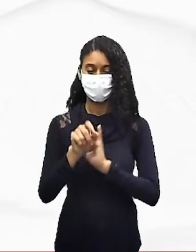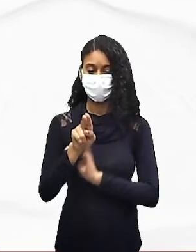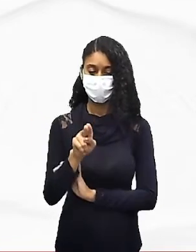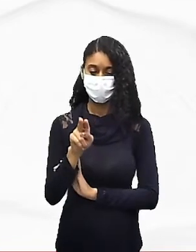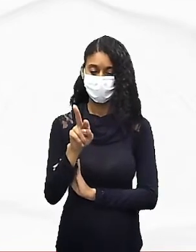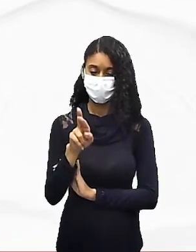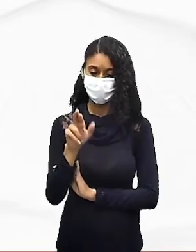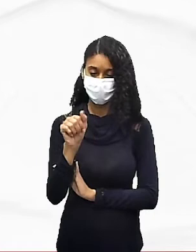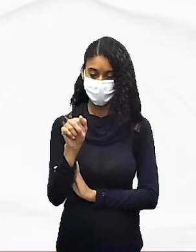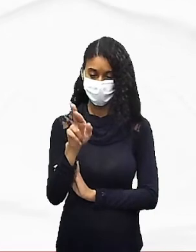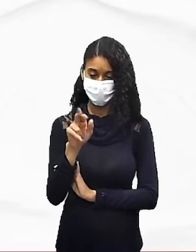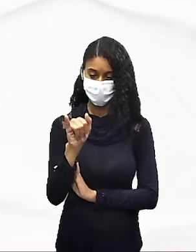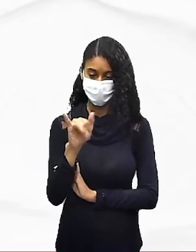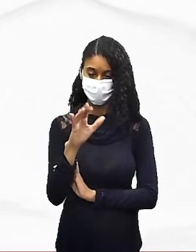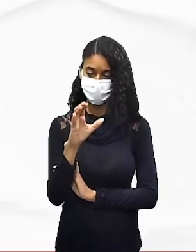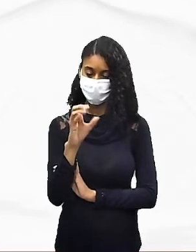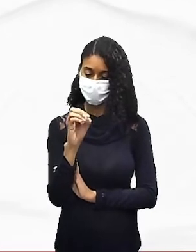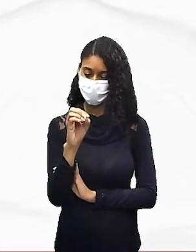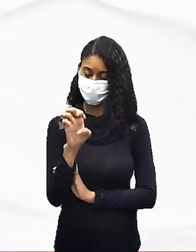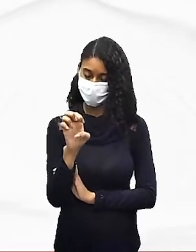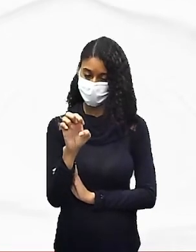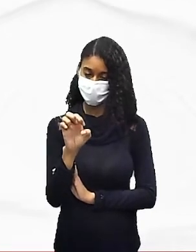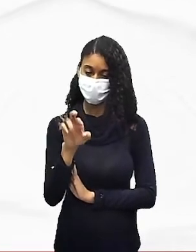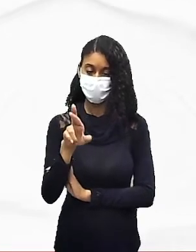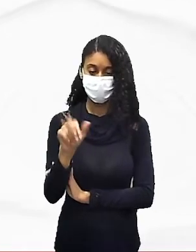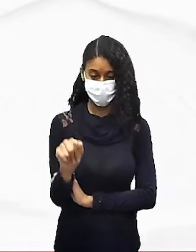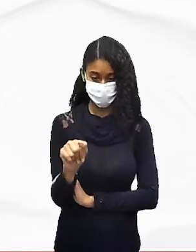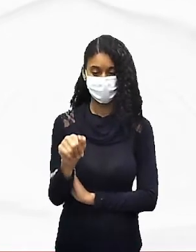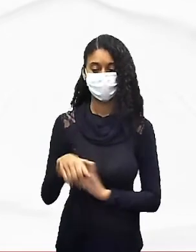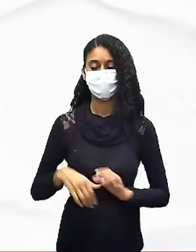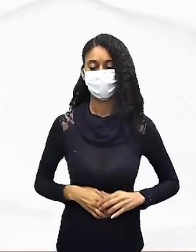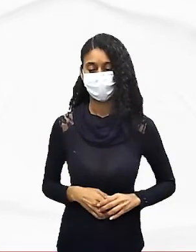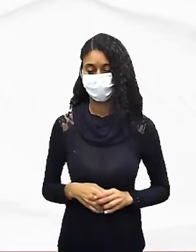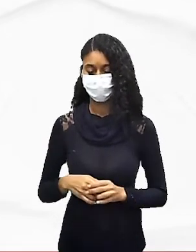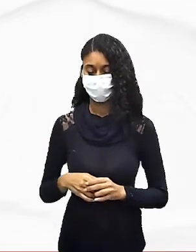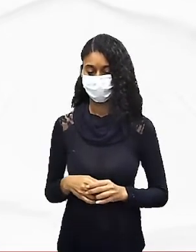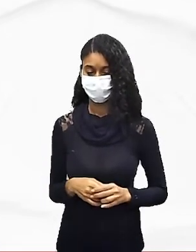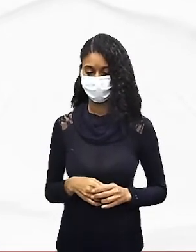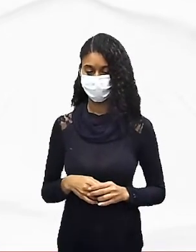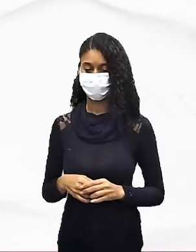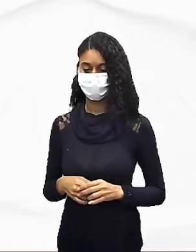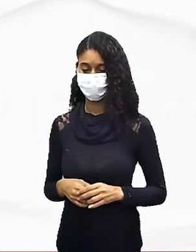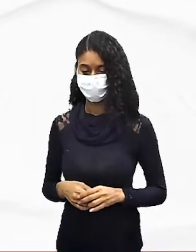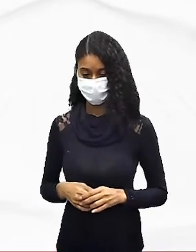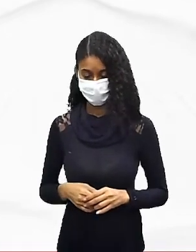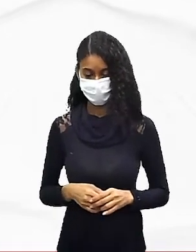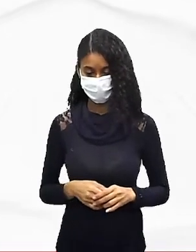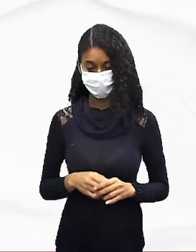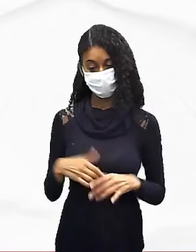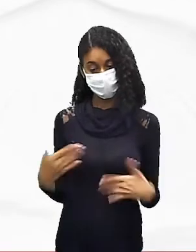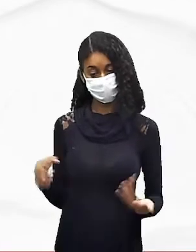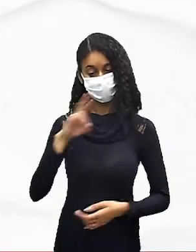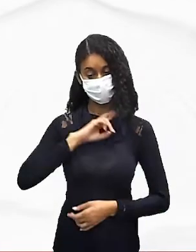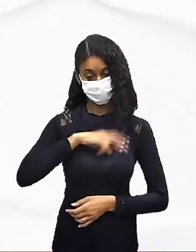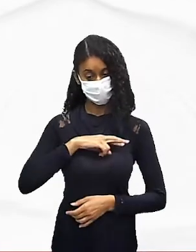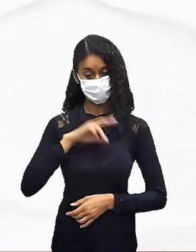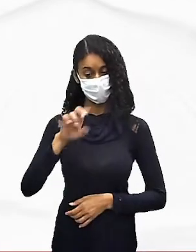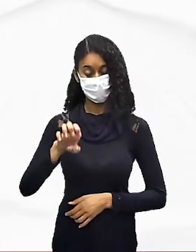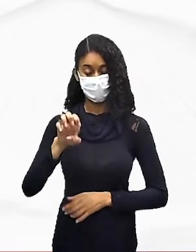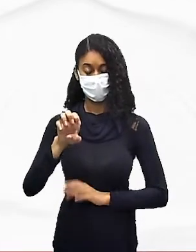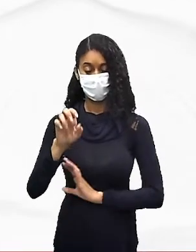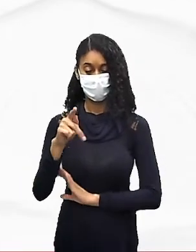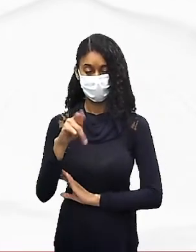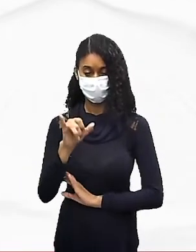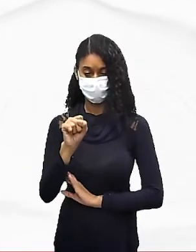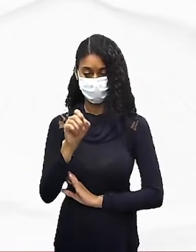Uraricoera, enfim, há uma... E aliás, o romance, ou a rapsódia, como queiram